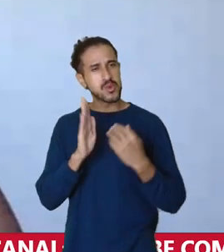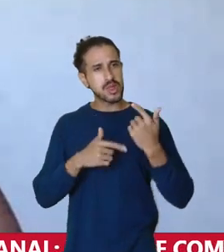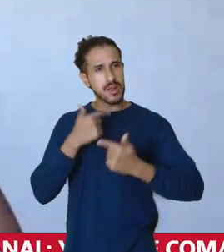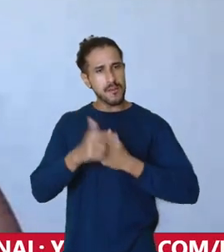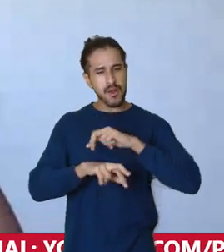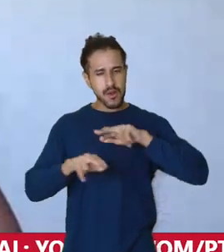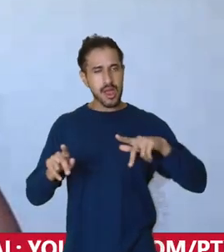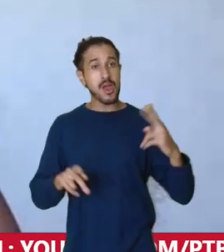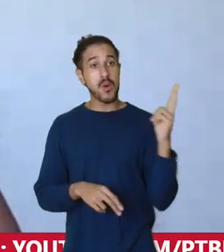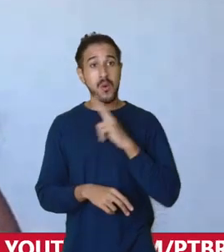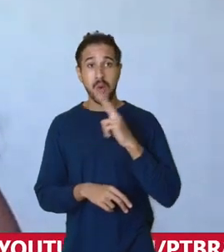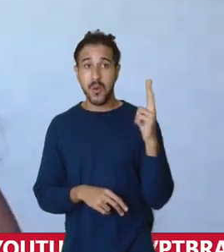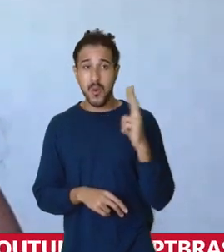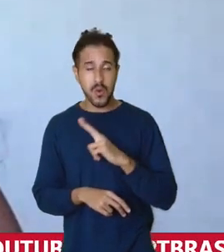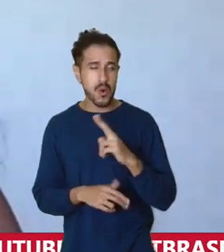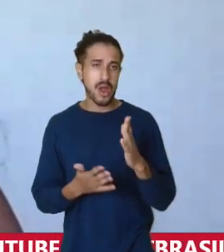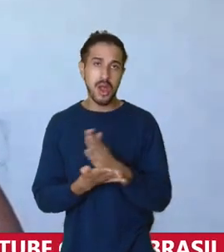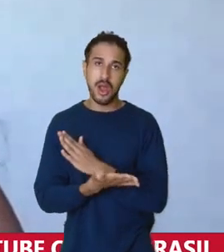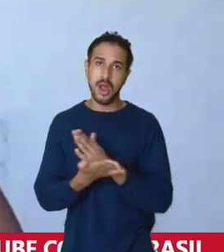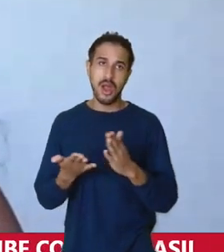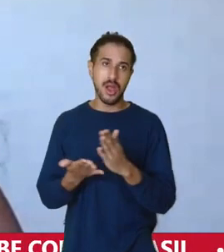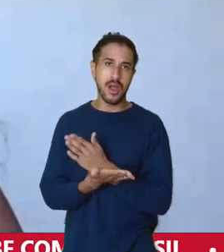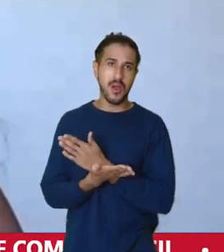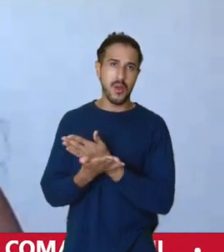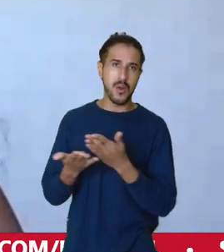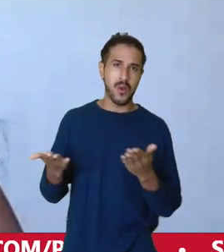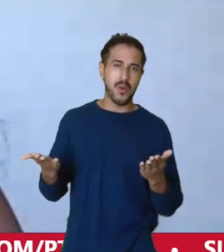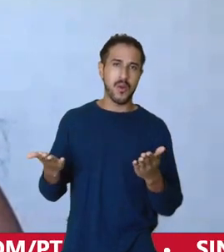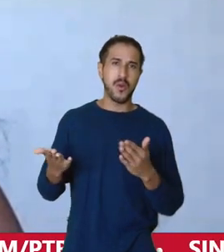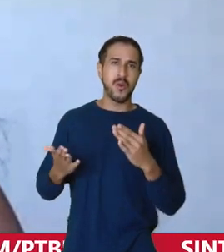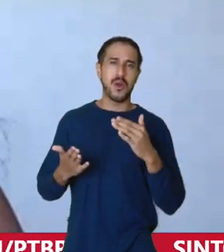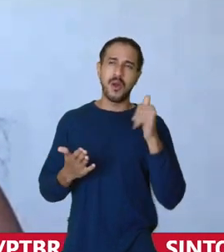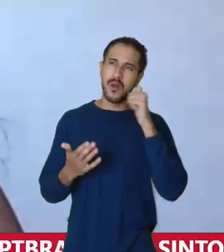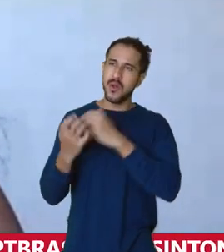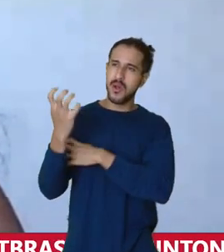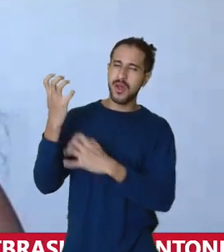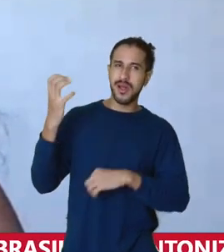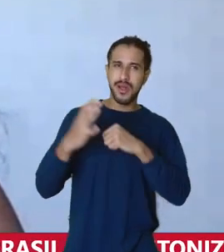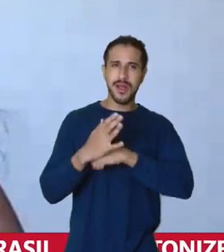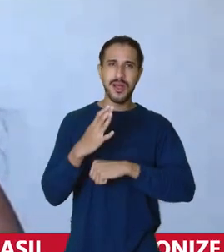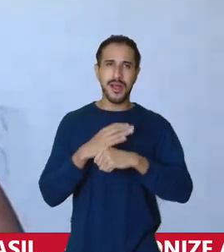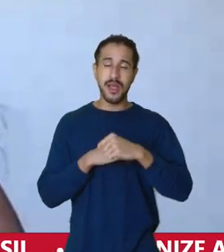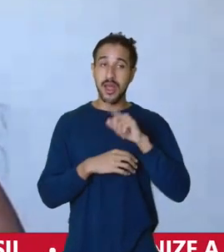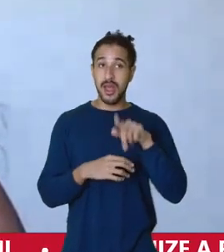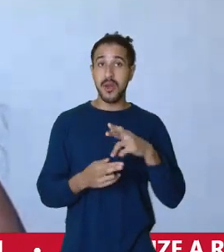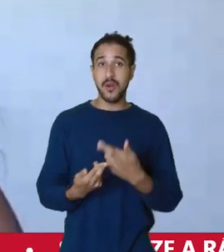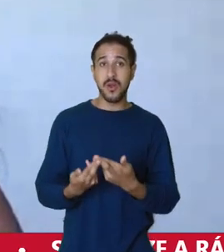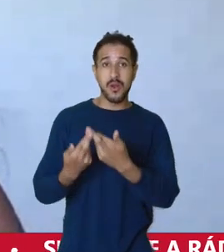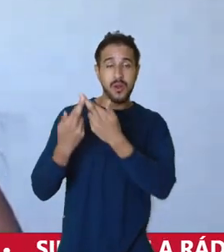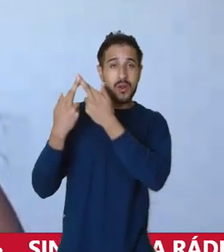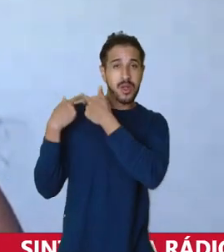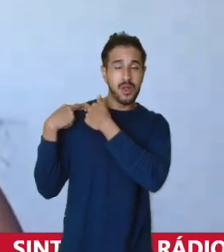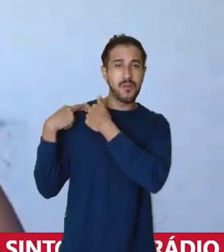urgente, é um pouco, para algumas ativistas, é uma tarefa